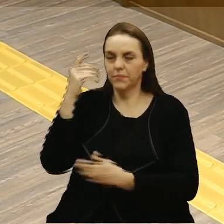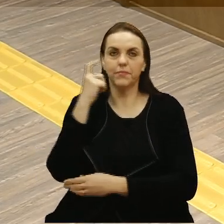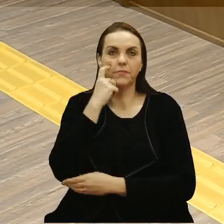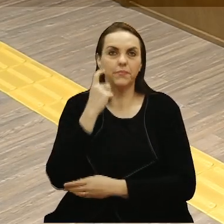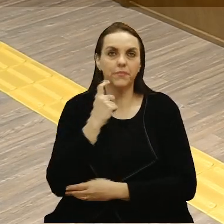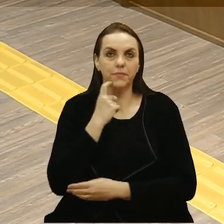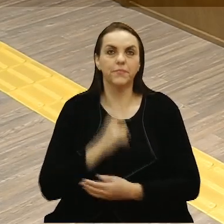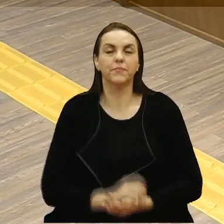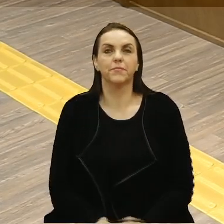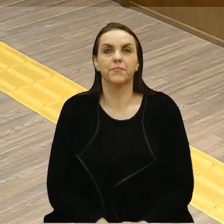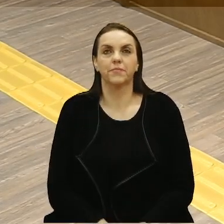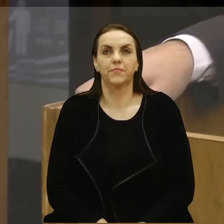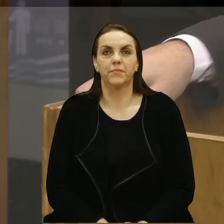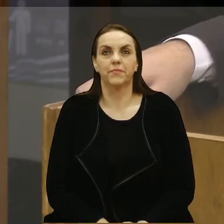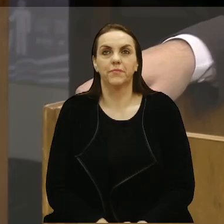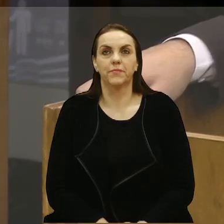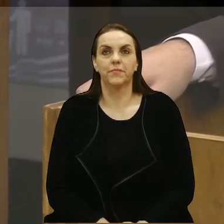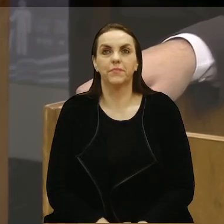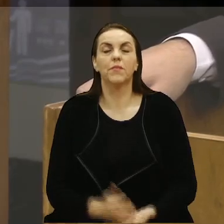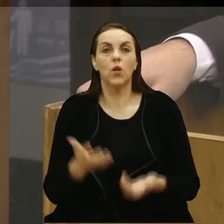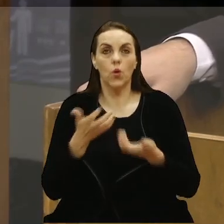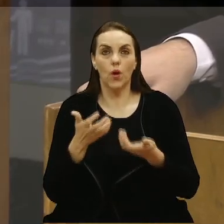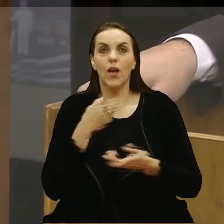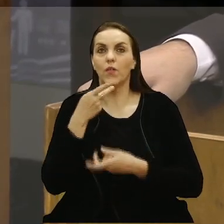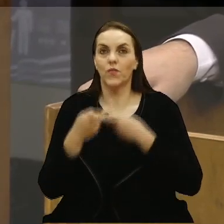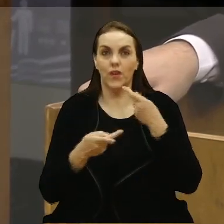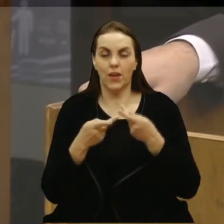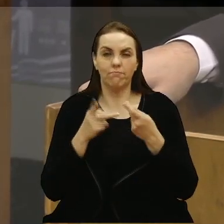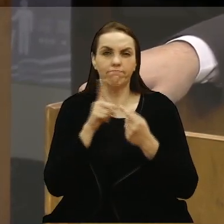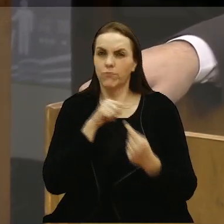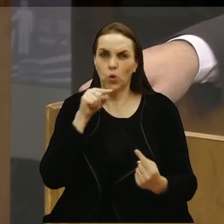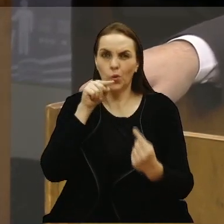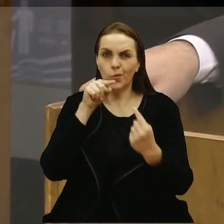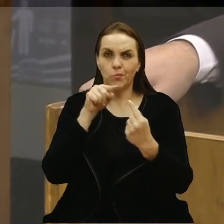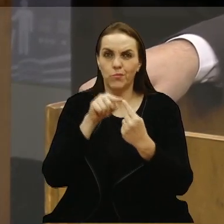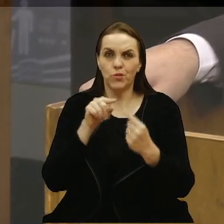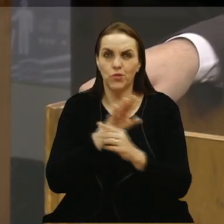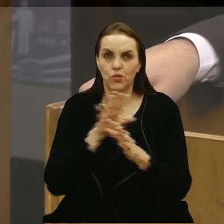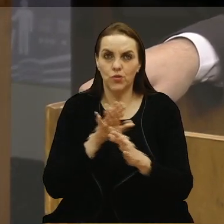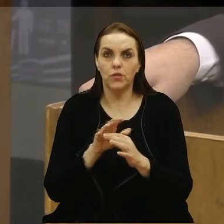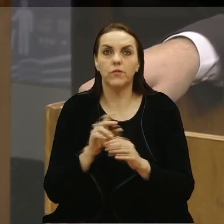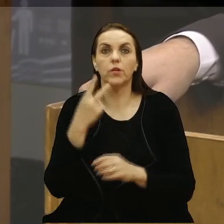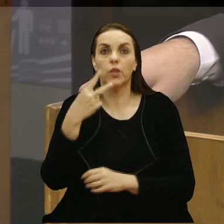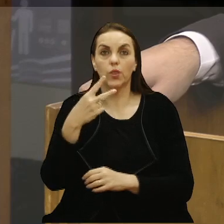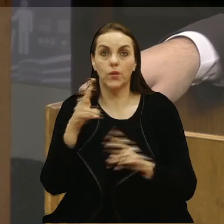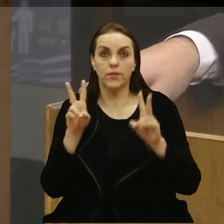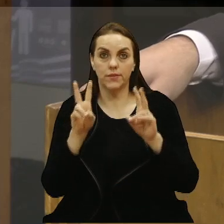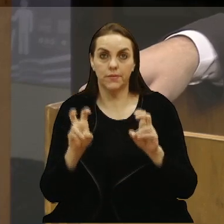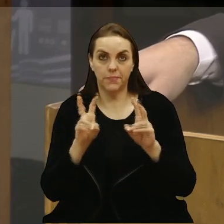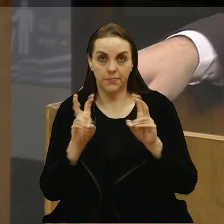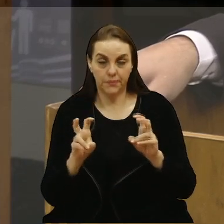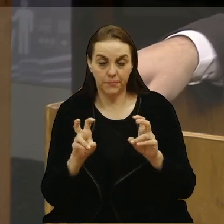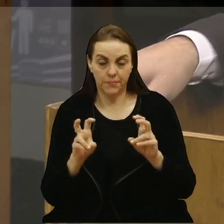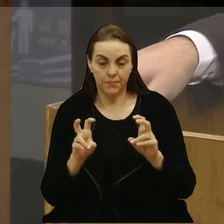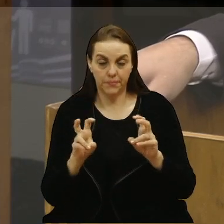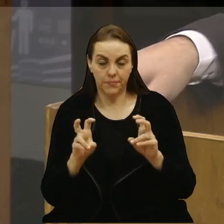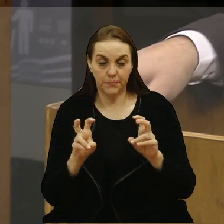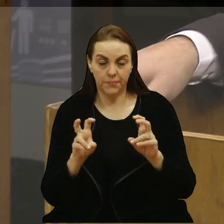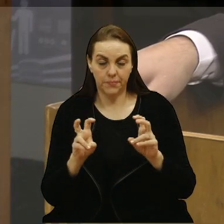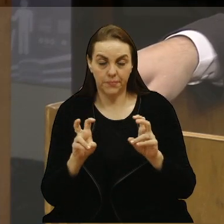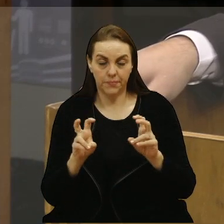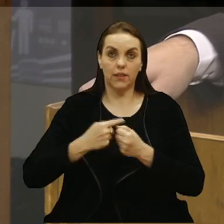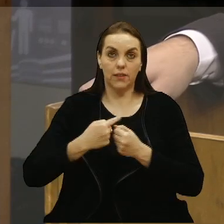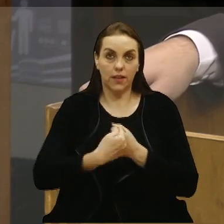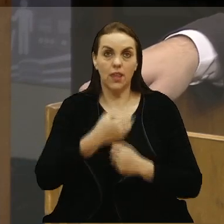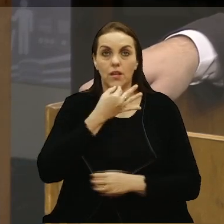Petrini. Eu quero falar objetivamente dois temas, que é a questão da limpeza urbana em